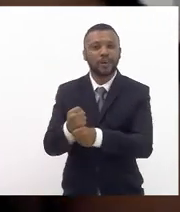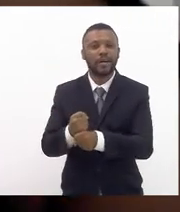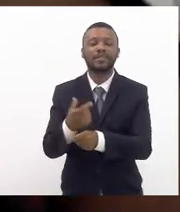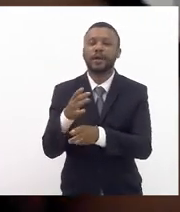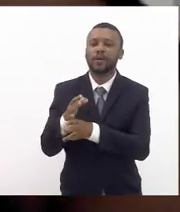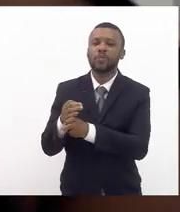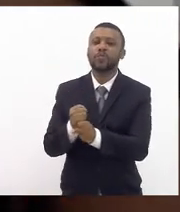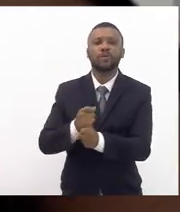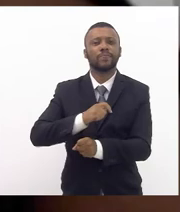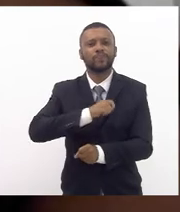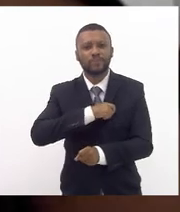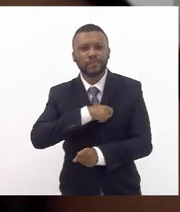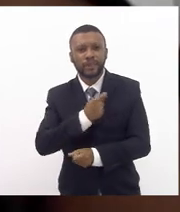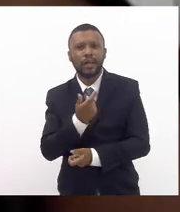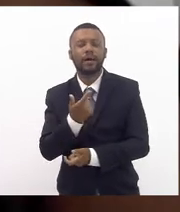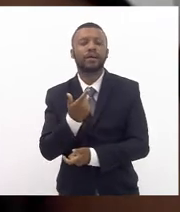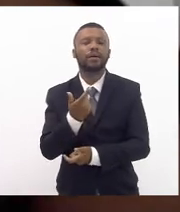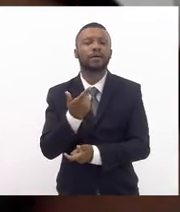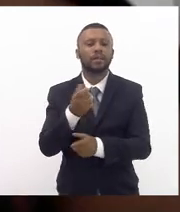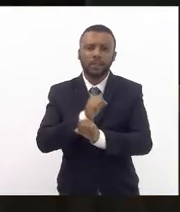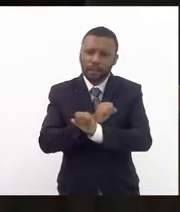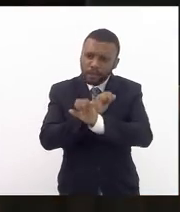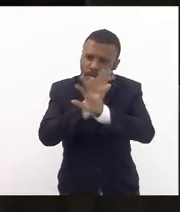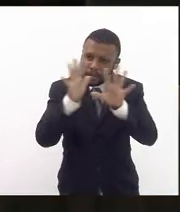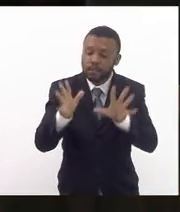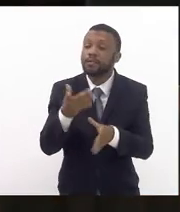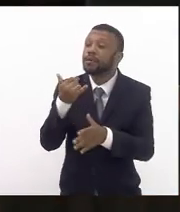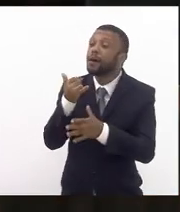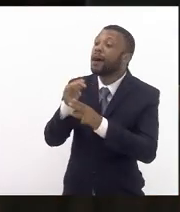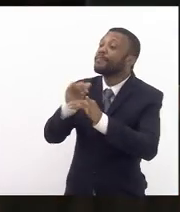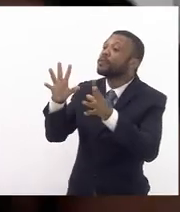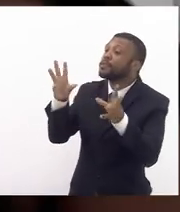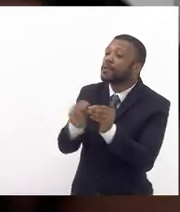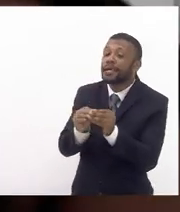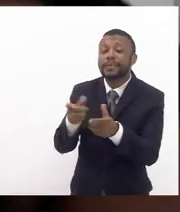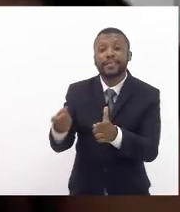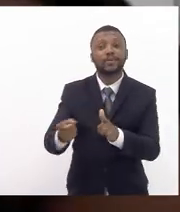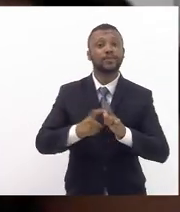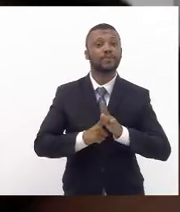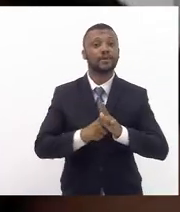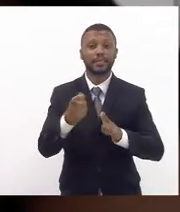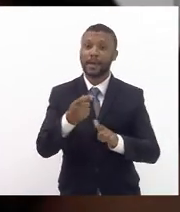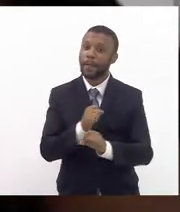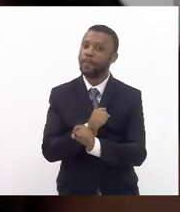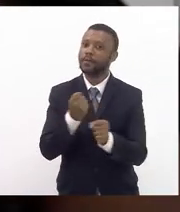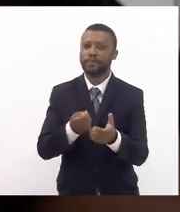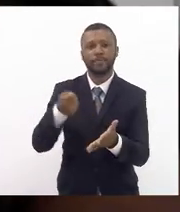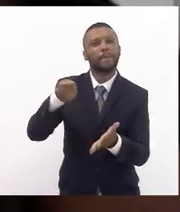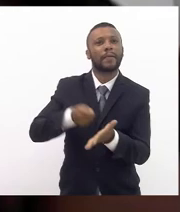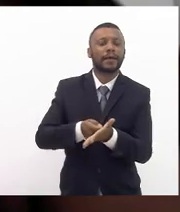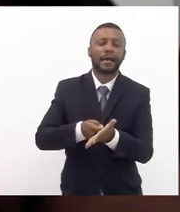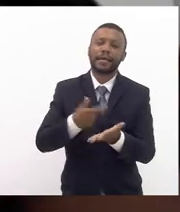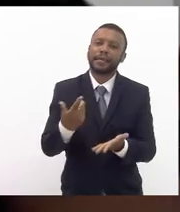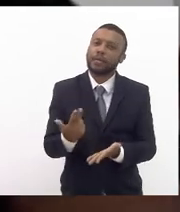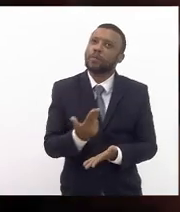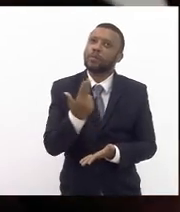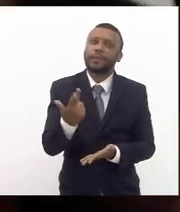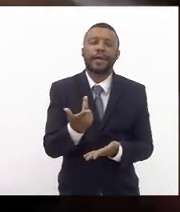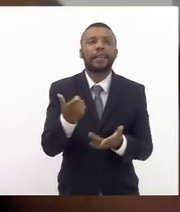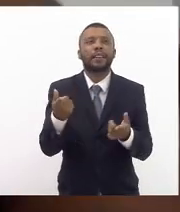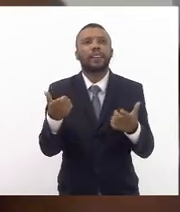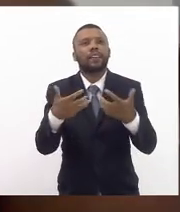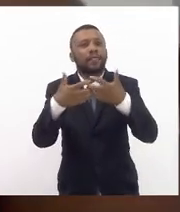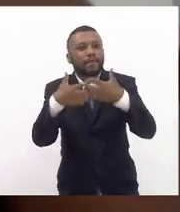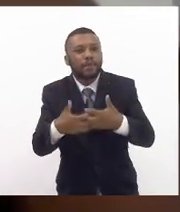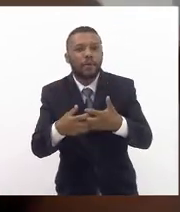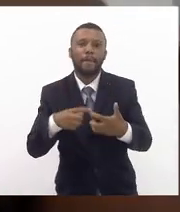dessa dívida já, transparência, para uma concluir. Dívida que é impagável e que não tem servido para nós